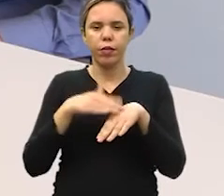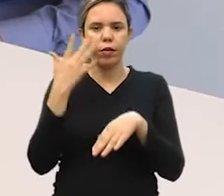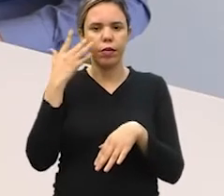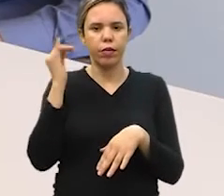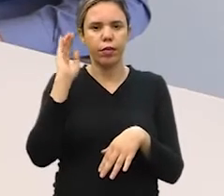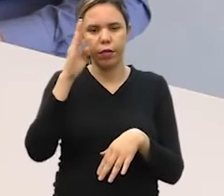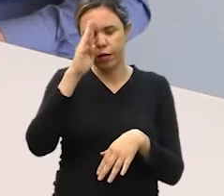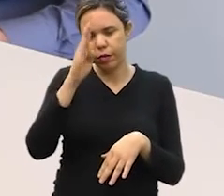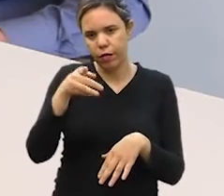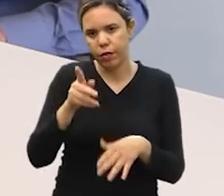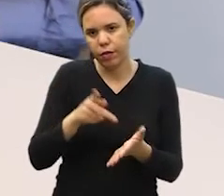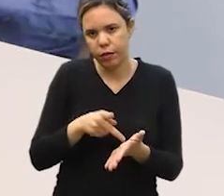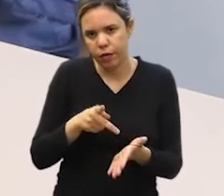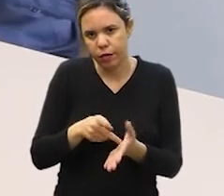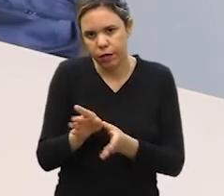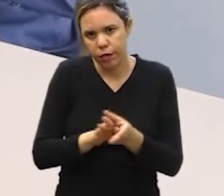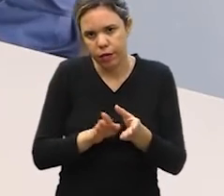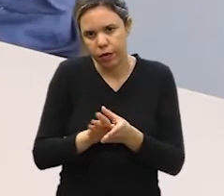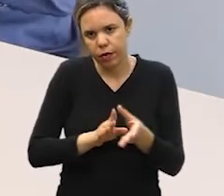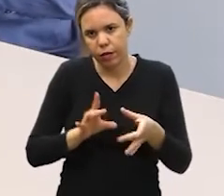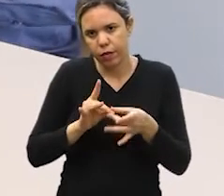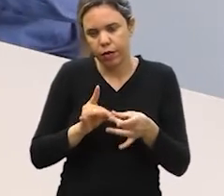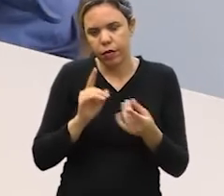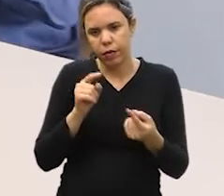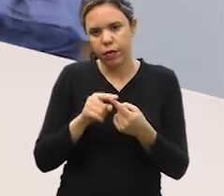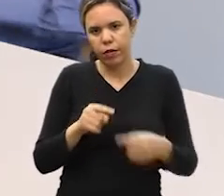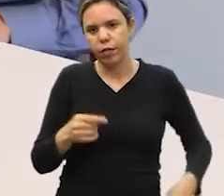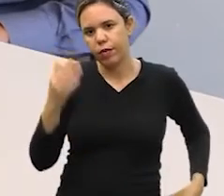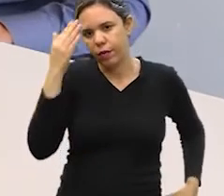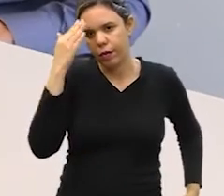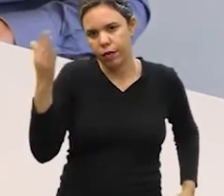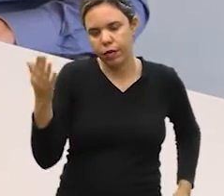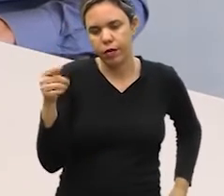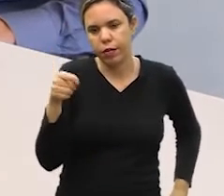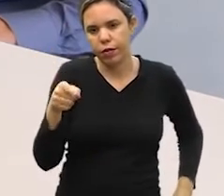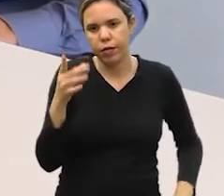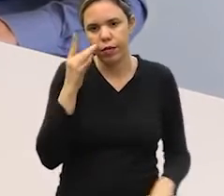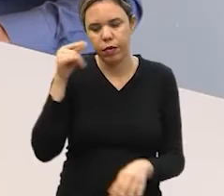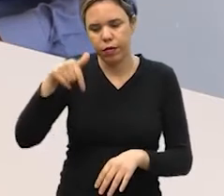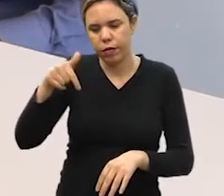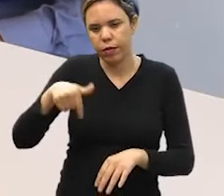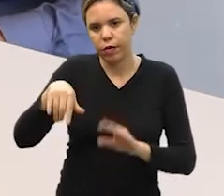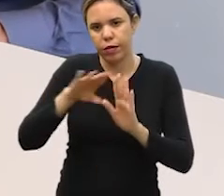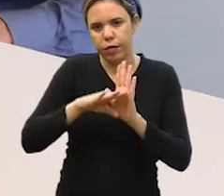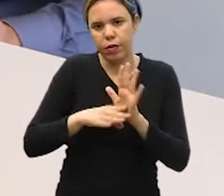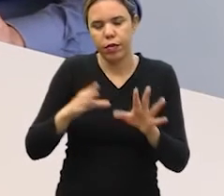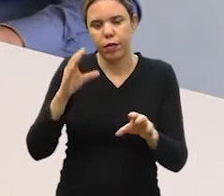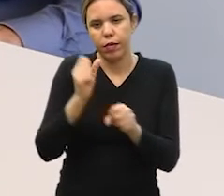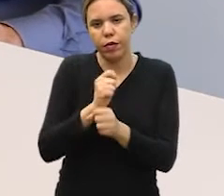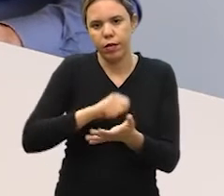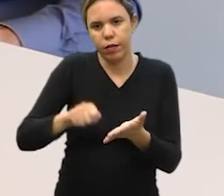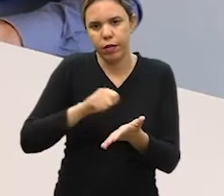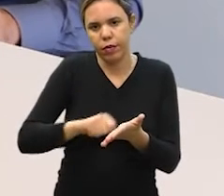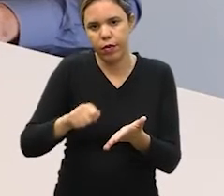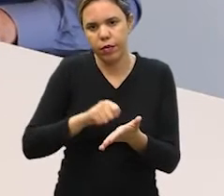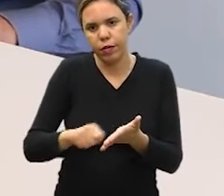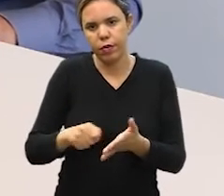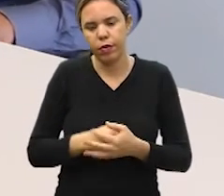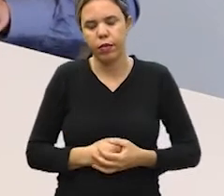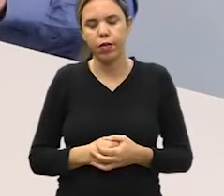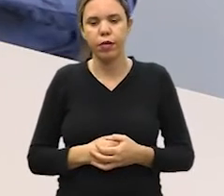que é o principal mesmo, de estar sempre unidos por um objetivo. Quero agradecer muito a sua presença aqui no quadro Na Ponta do Lápis,